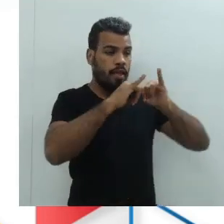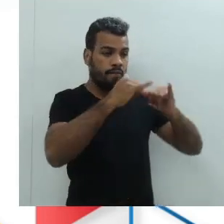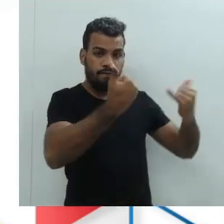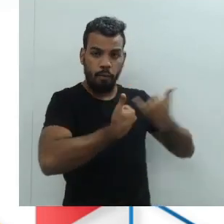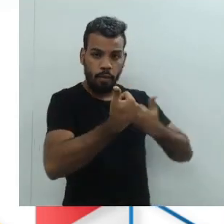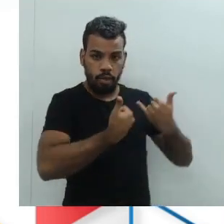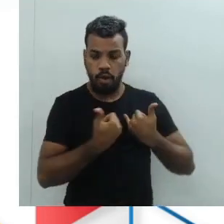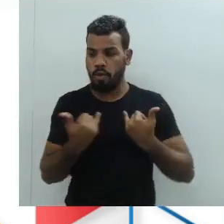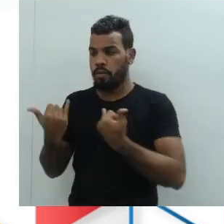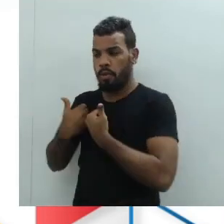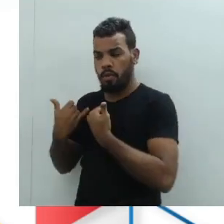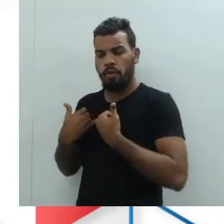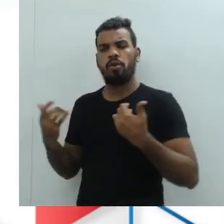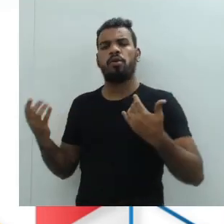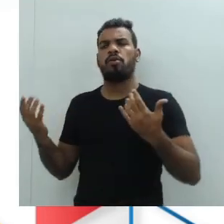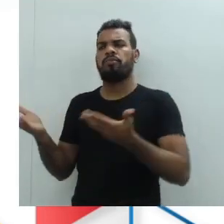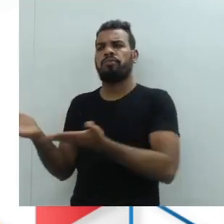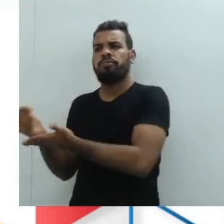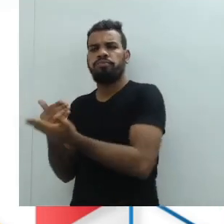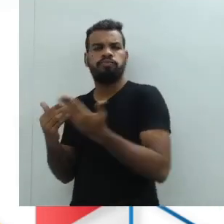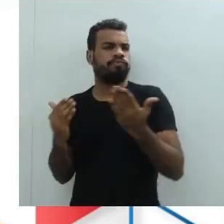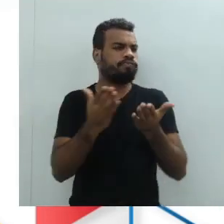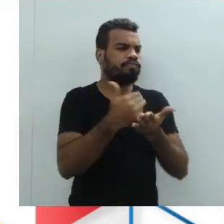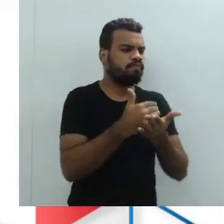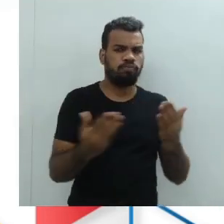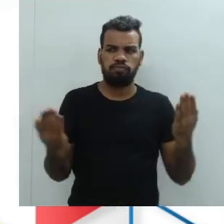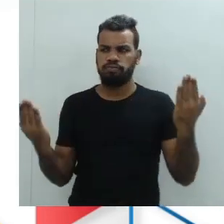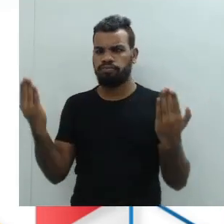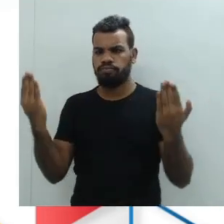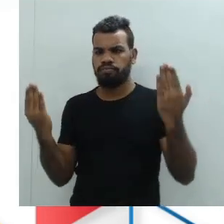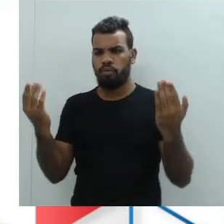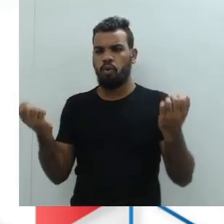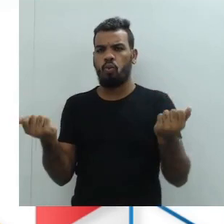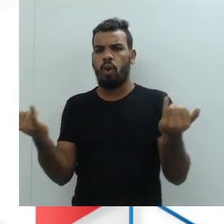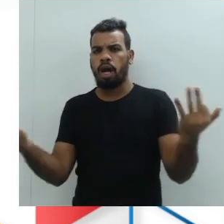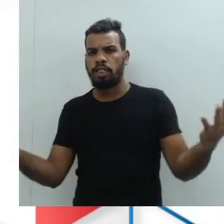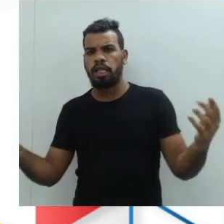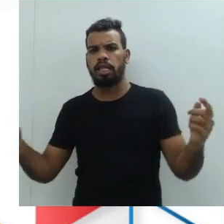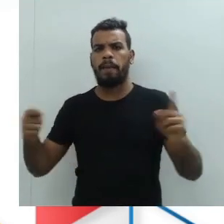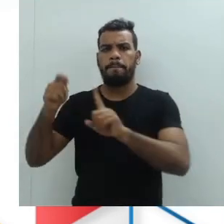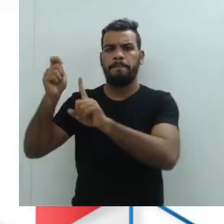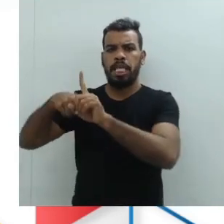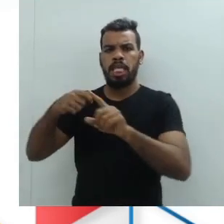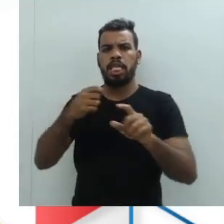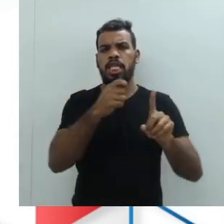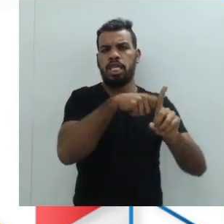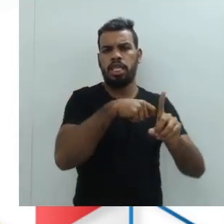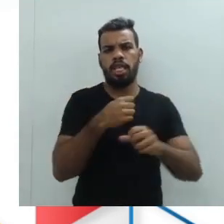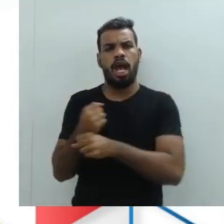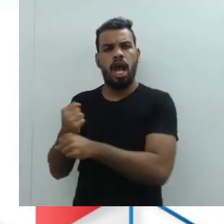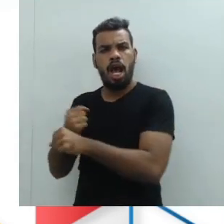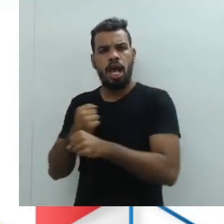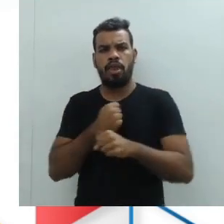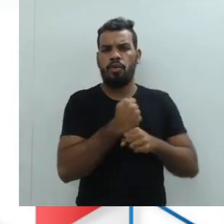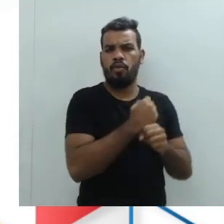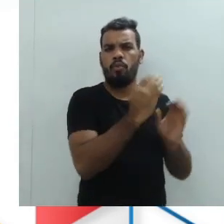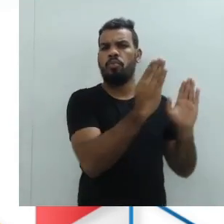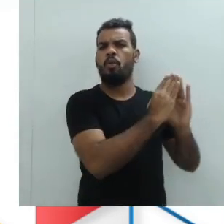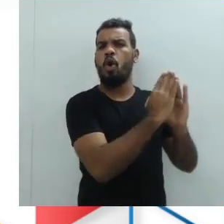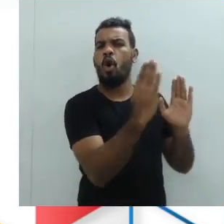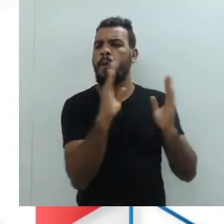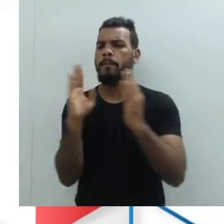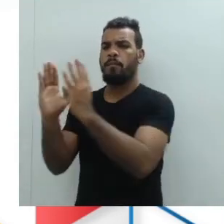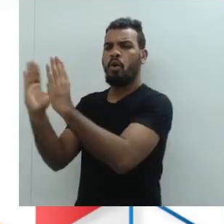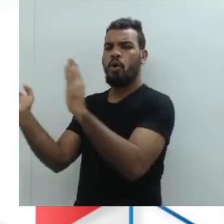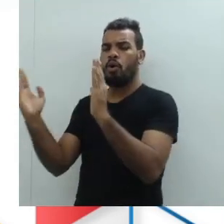pelos gráficos usadas para representar quantidades ou tempo, mês, ano, período, e a legenda que é o que o gráfico